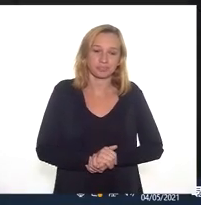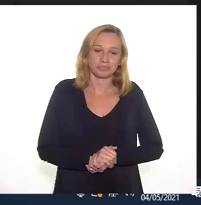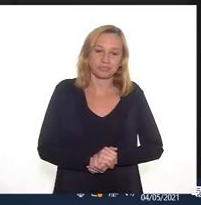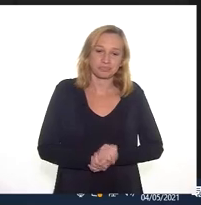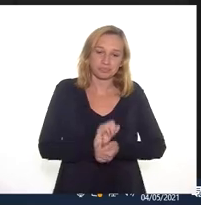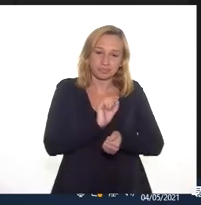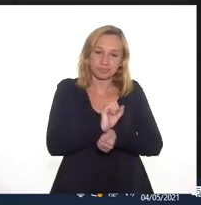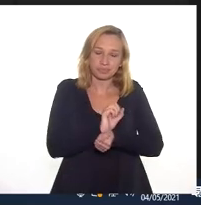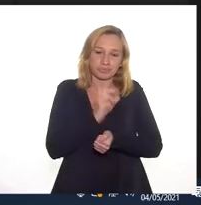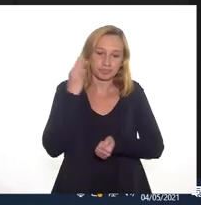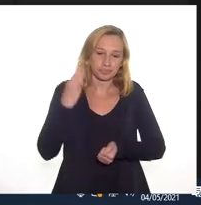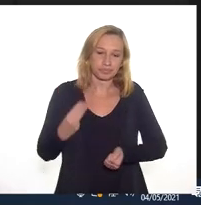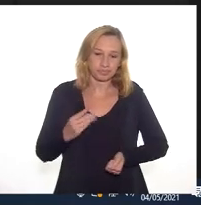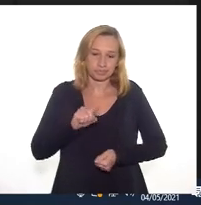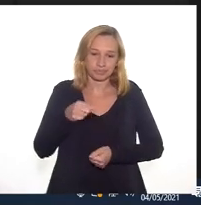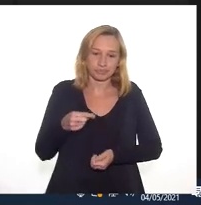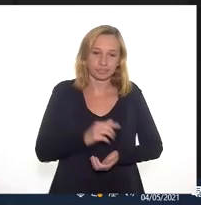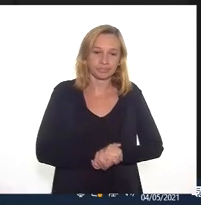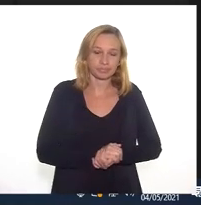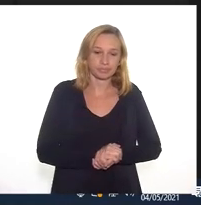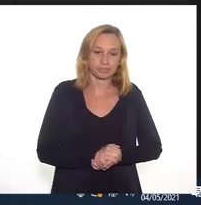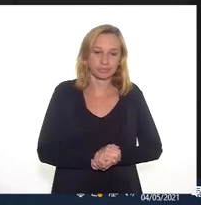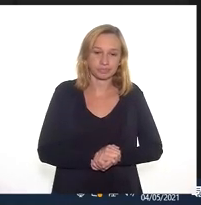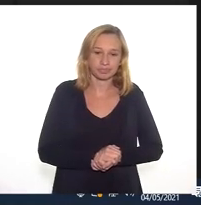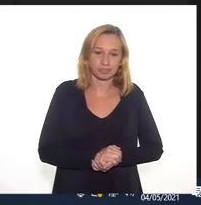Excelência. Mônica.